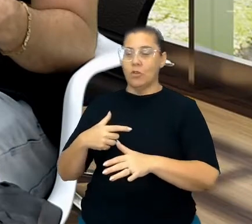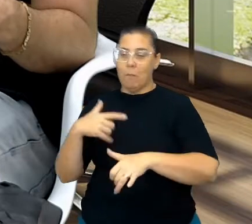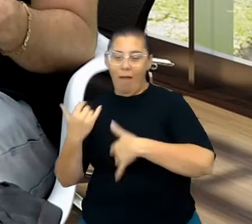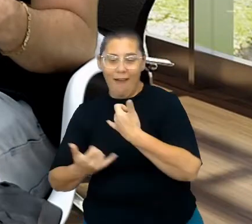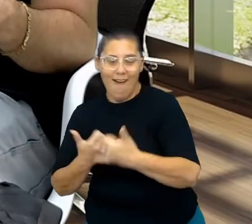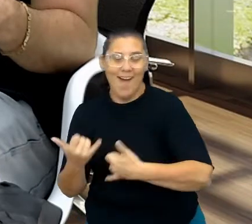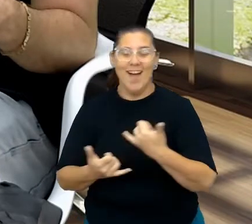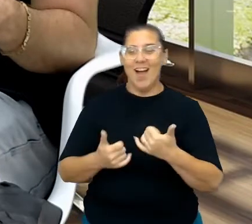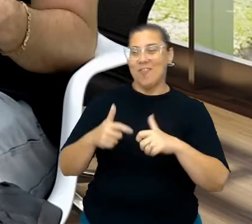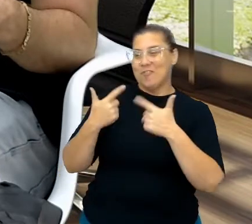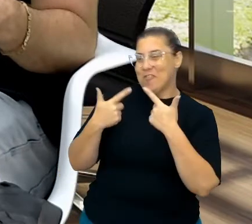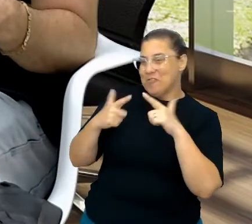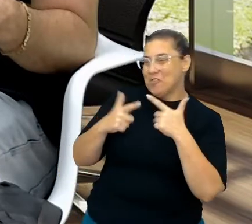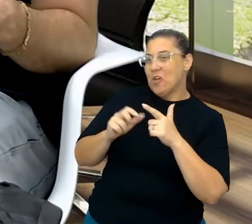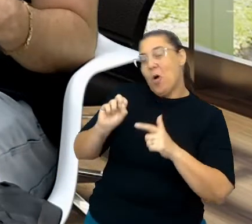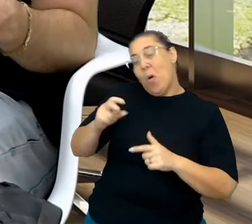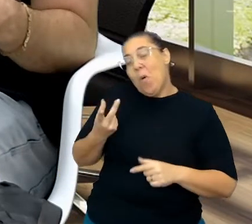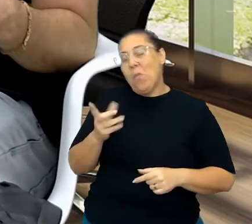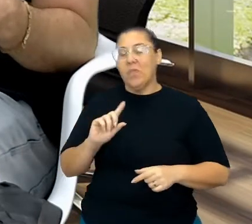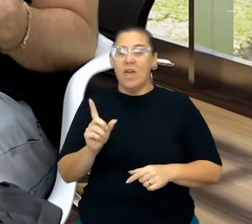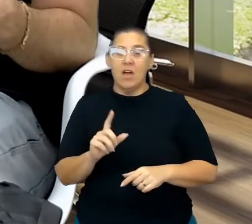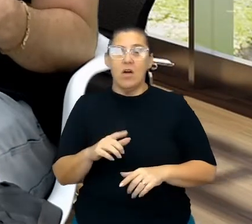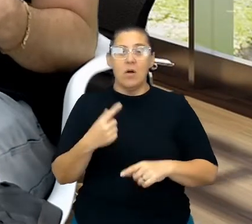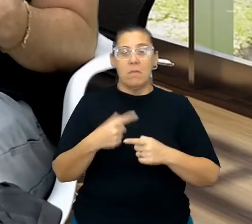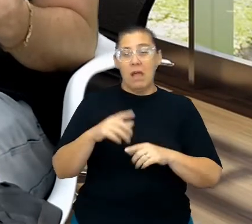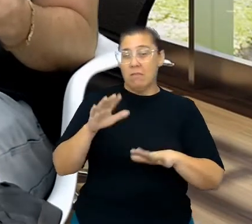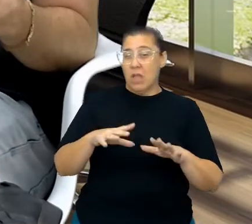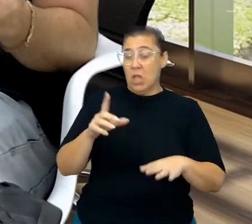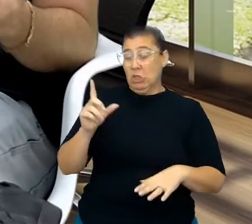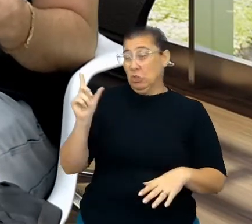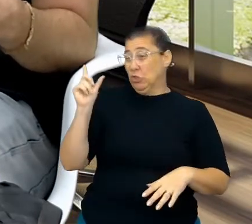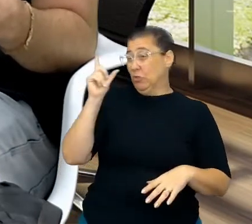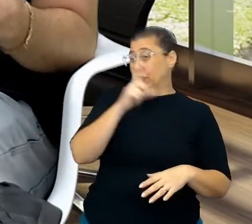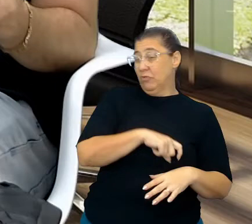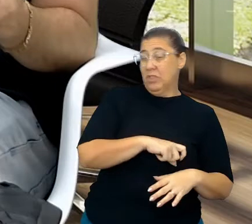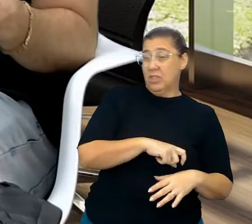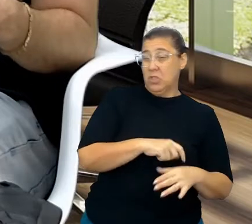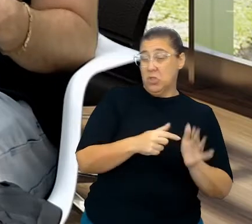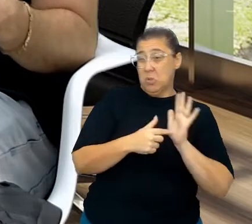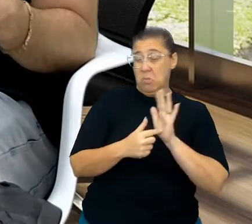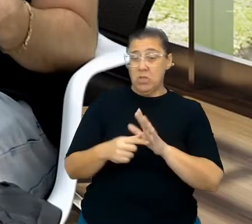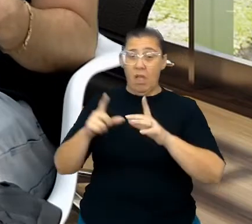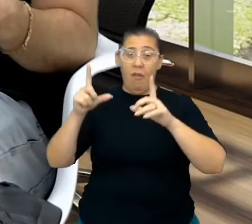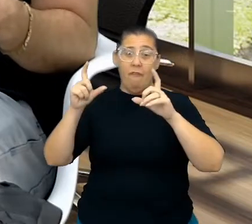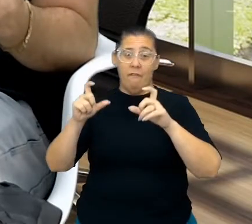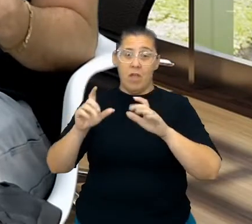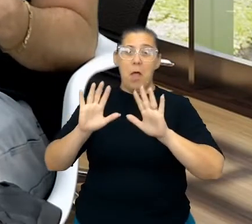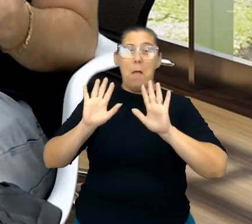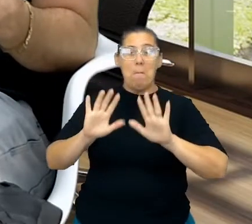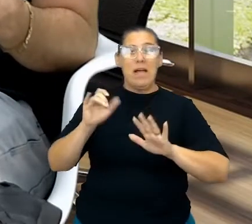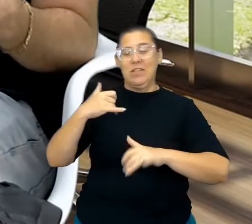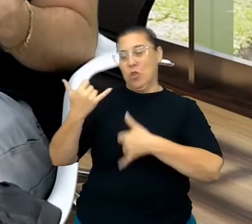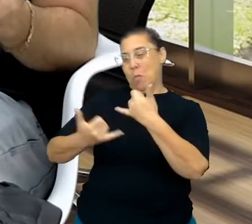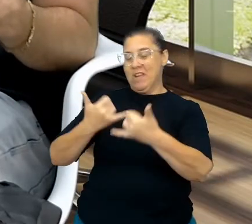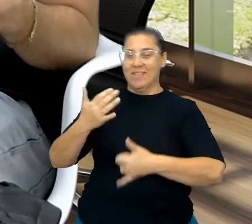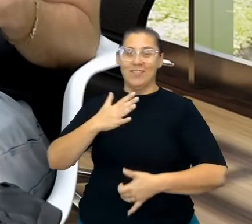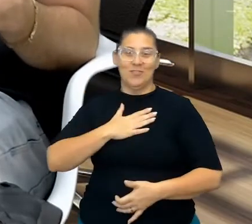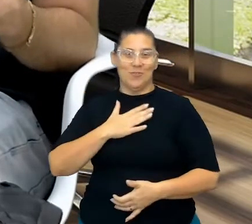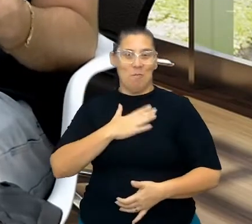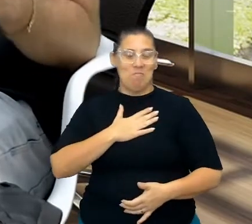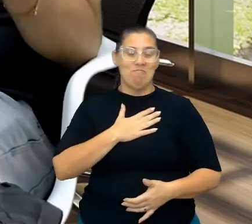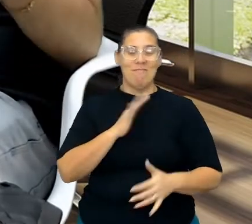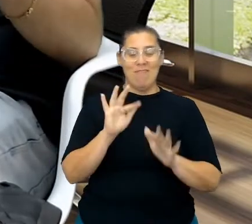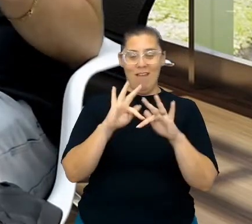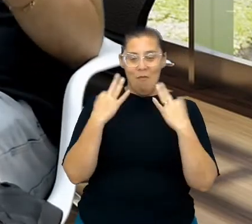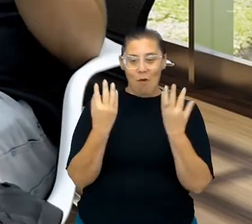se eu tô me divertindo ou não. Quando eu posto foto é raramente, Mas é só quando eu tô me divertindo com minha família.